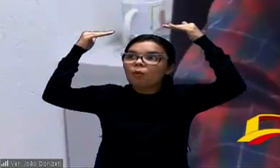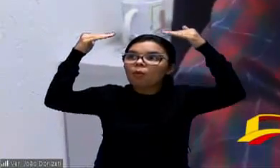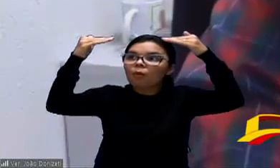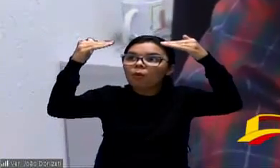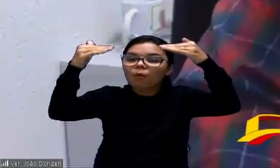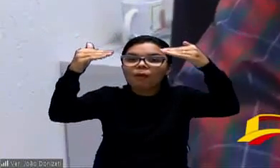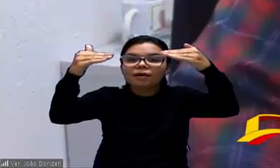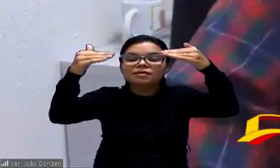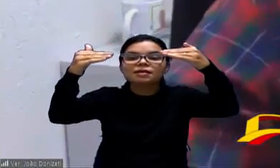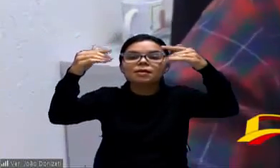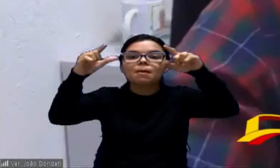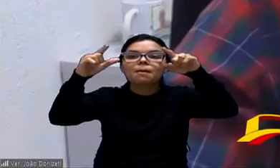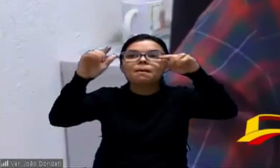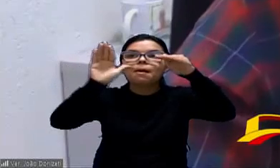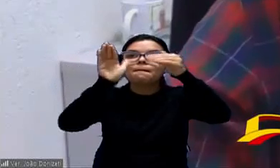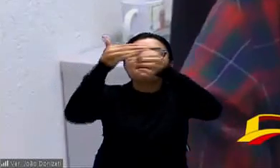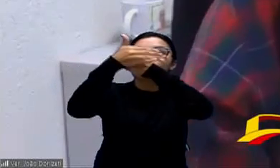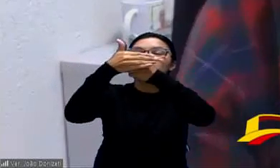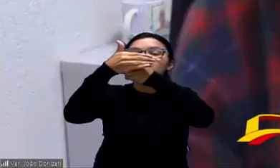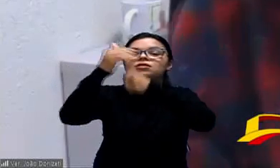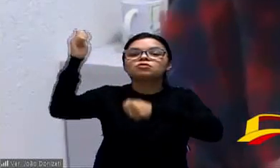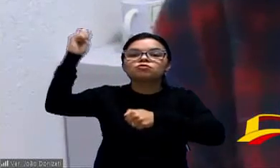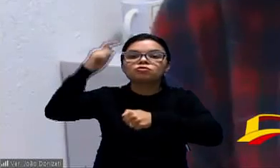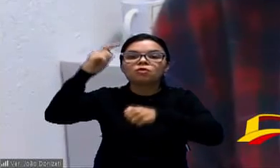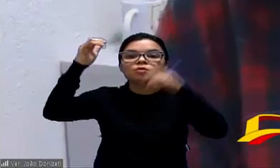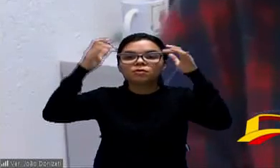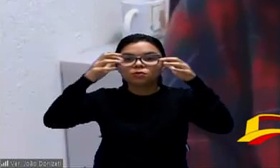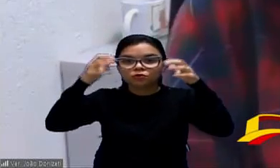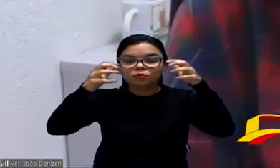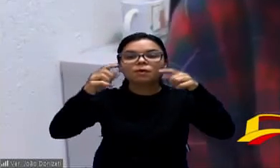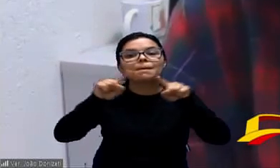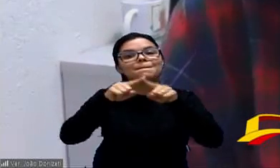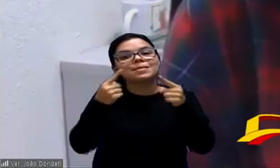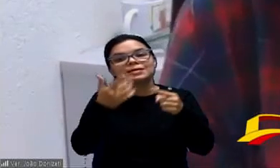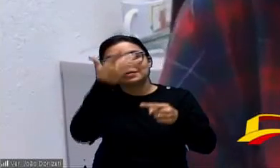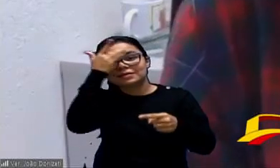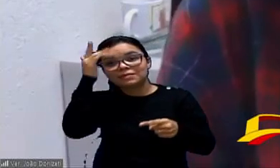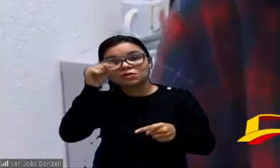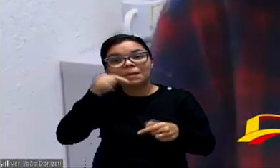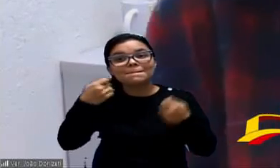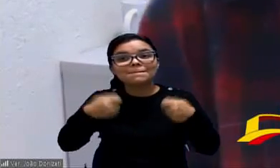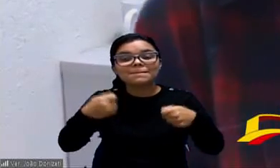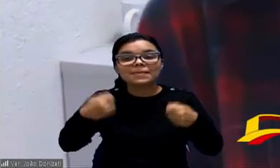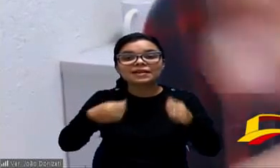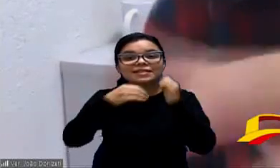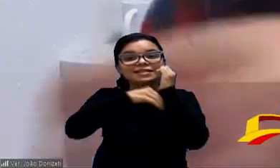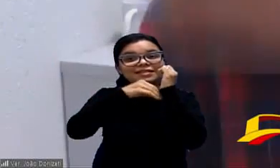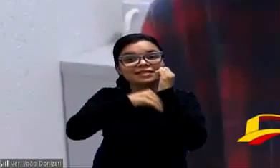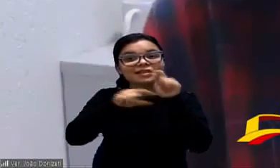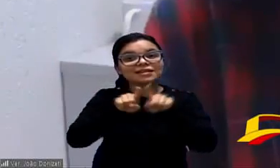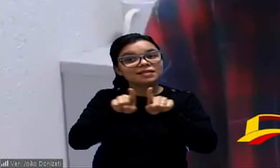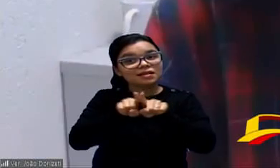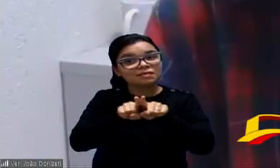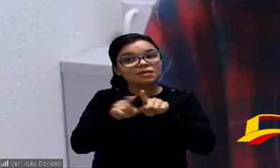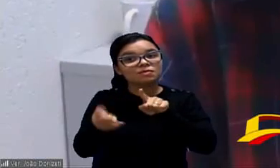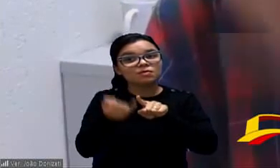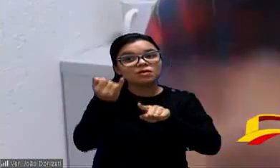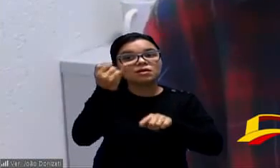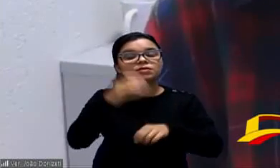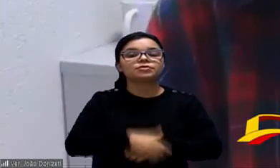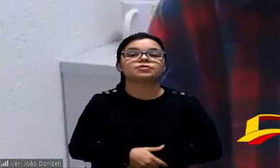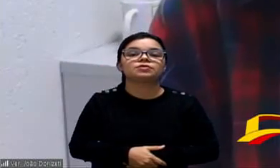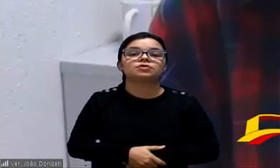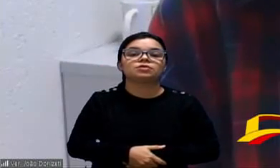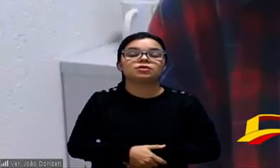mas aquelas pessoas têm que ter senha também. Outra coisa, senhor presidente, há tempo, eu sei que tem muita reclamação de muitos amigos, companheiros